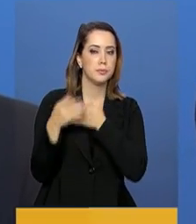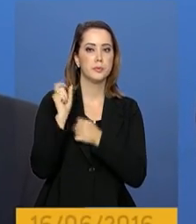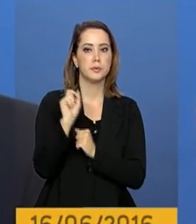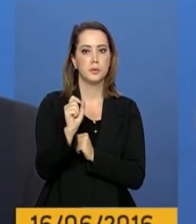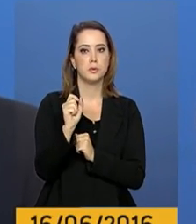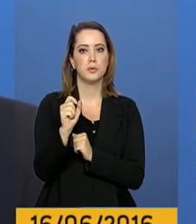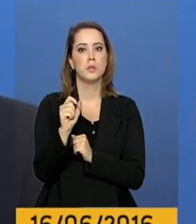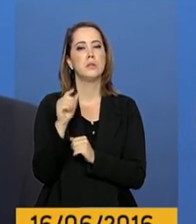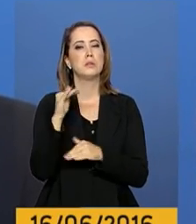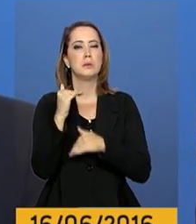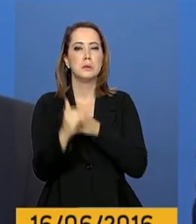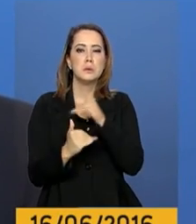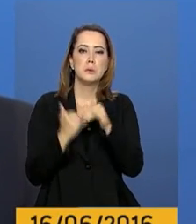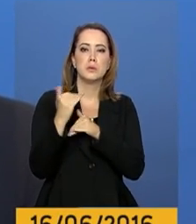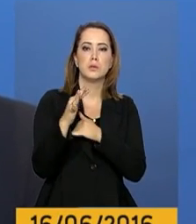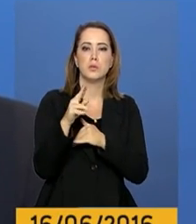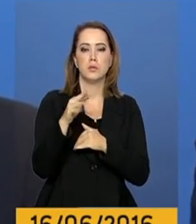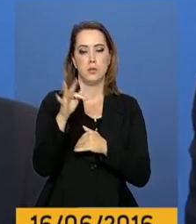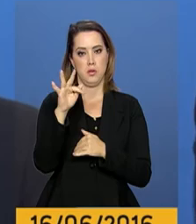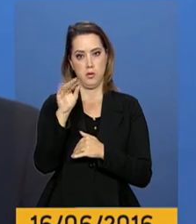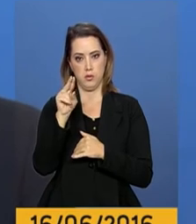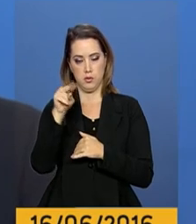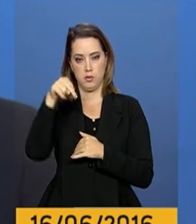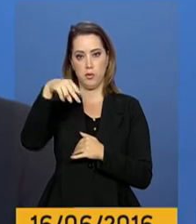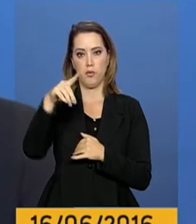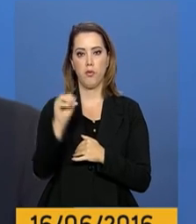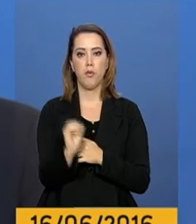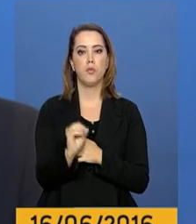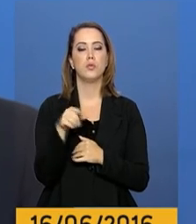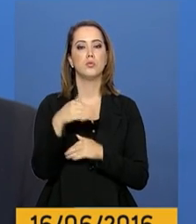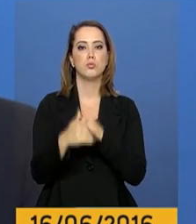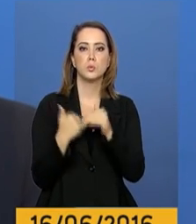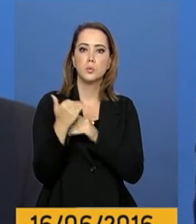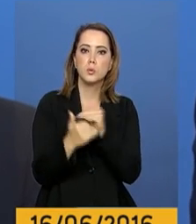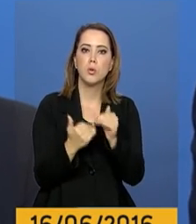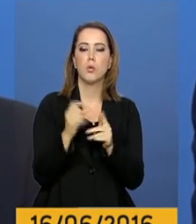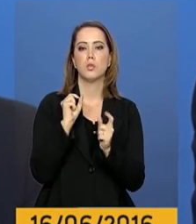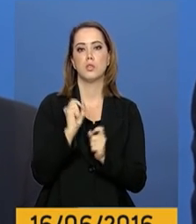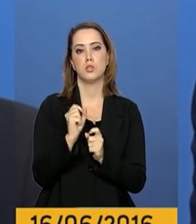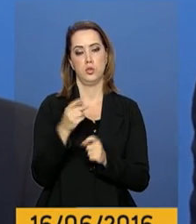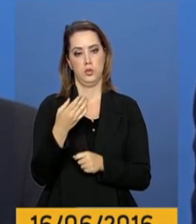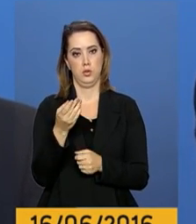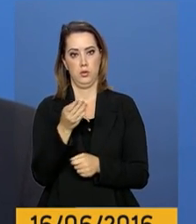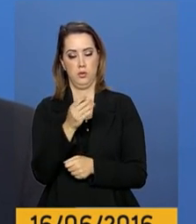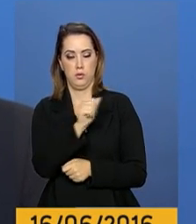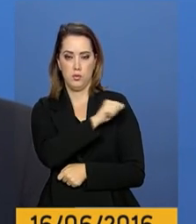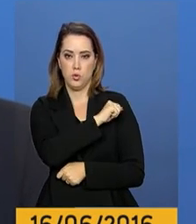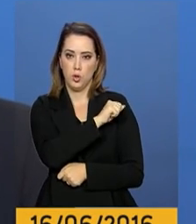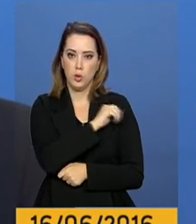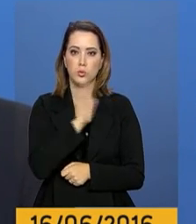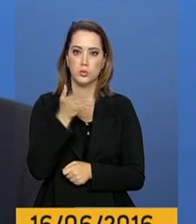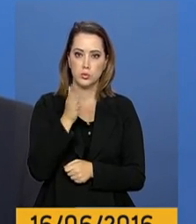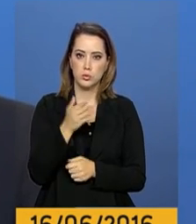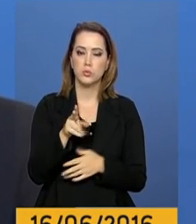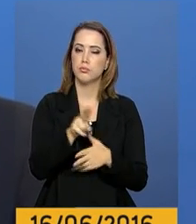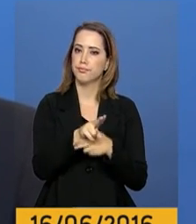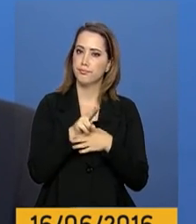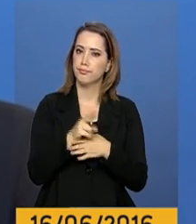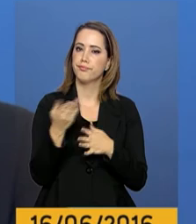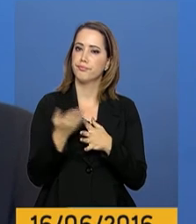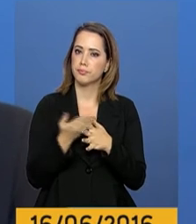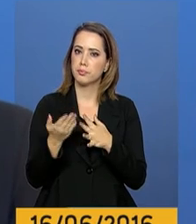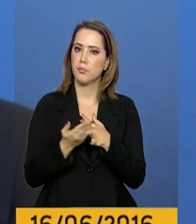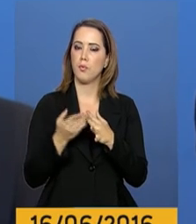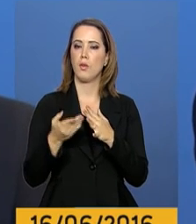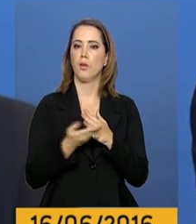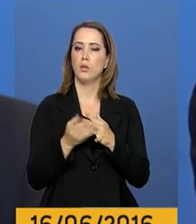é rotativo de jovens que foram e estudantes que foram e se financiaram junto ao FIES e